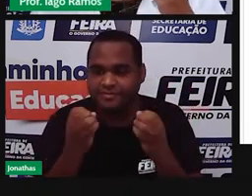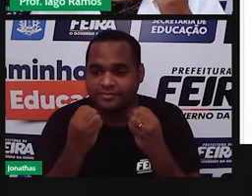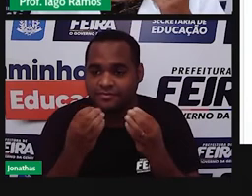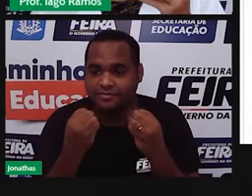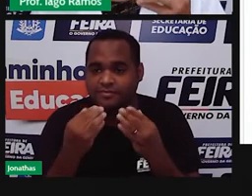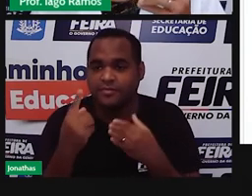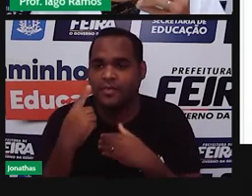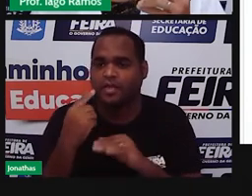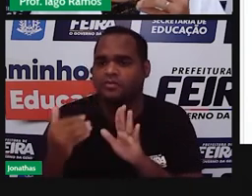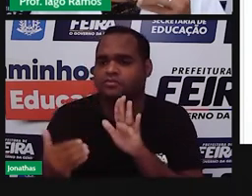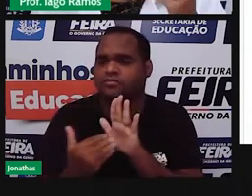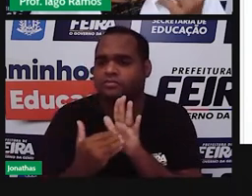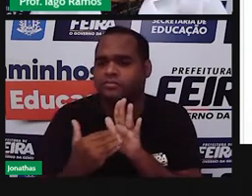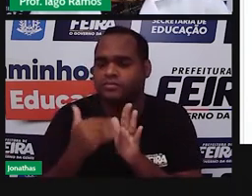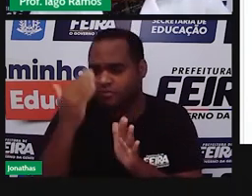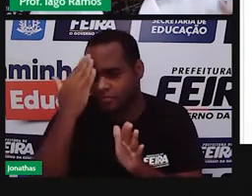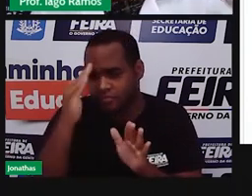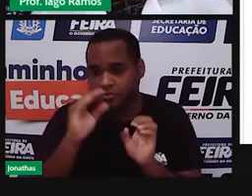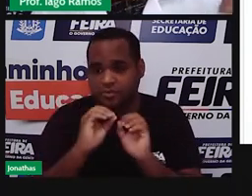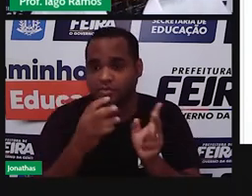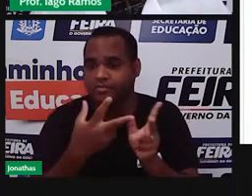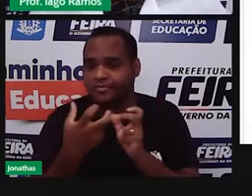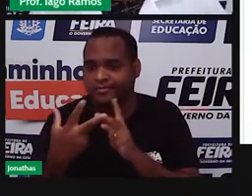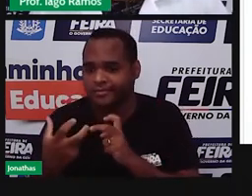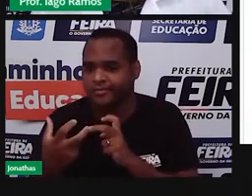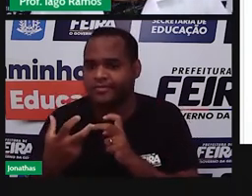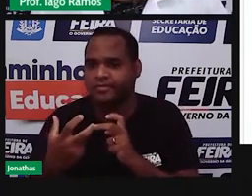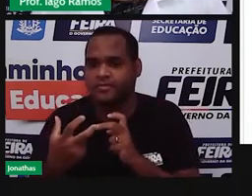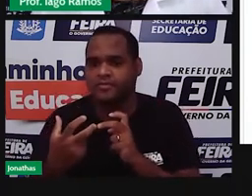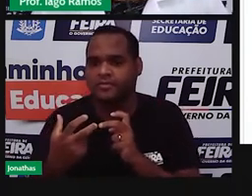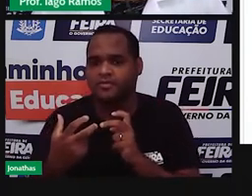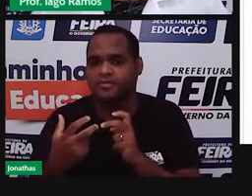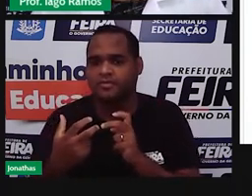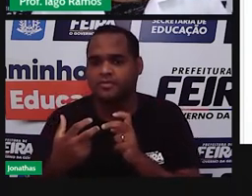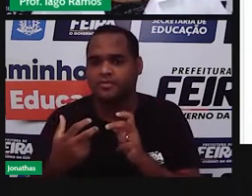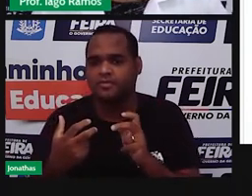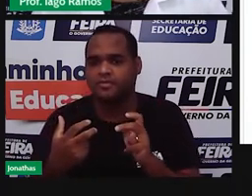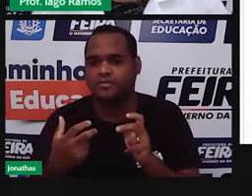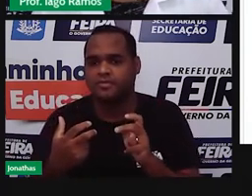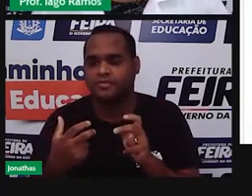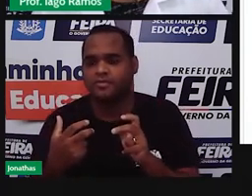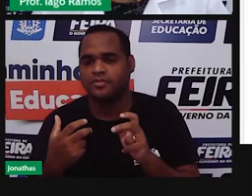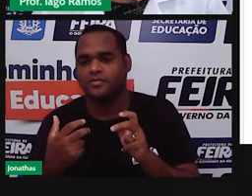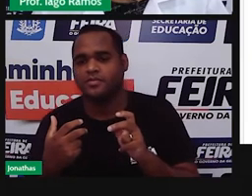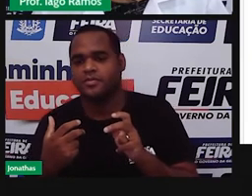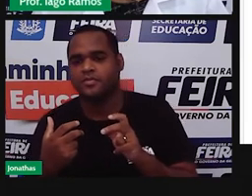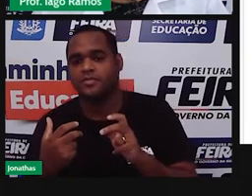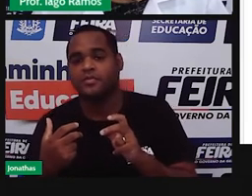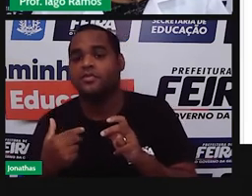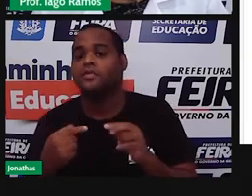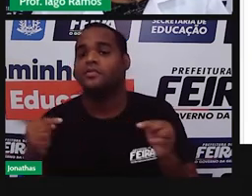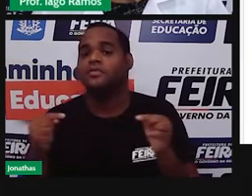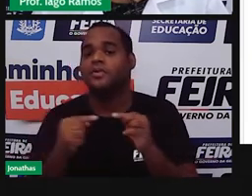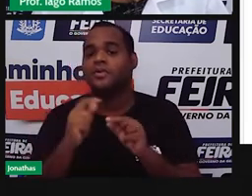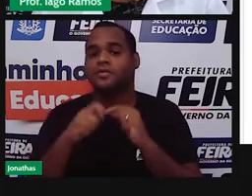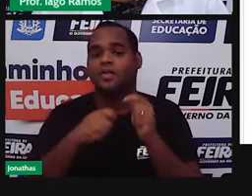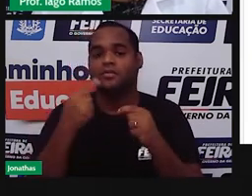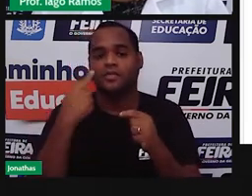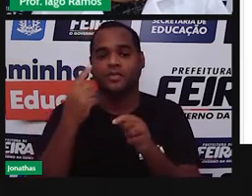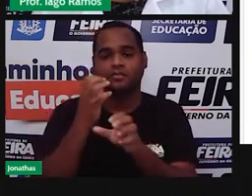Então, até aqui, o que é que você já percebeu, tanto da situação do dinheiro como agora na reta numérica, que sempre que você